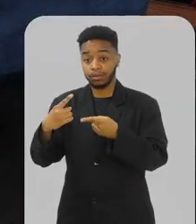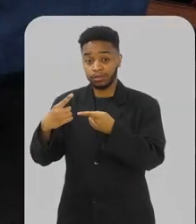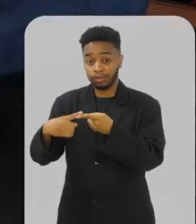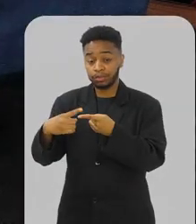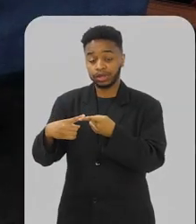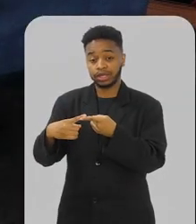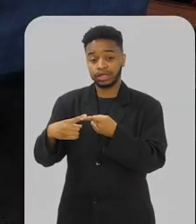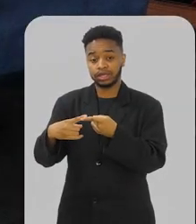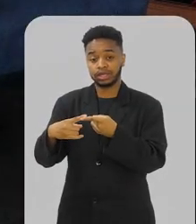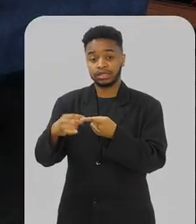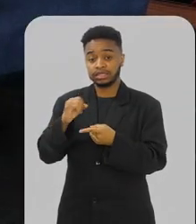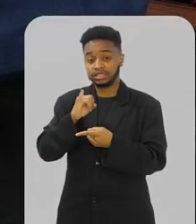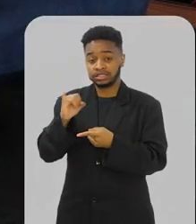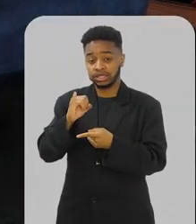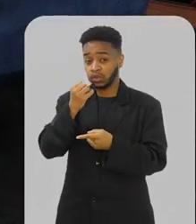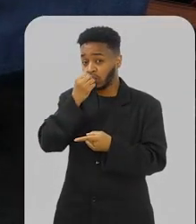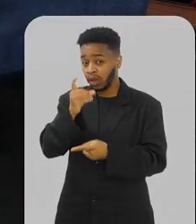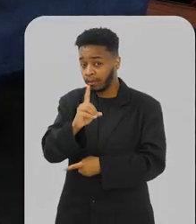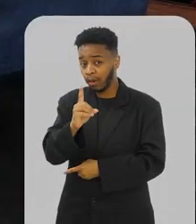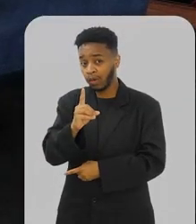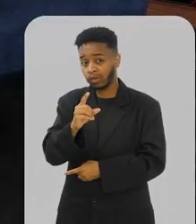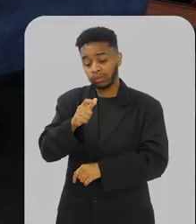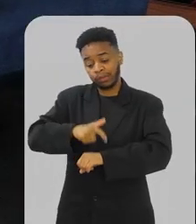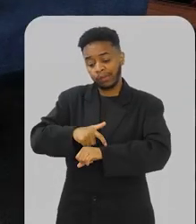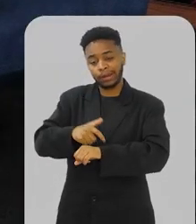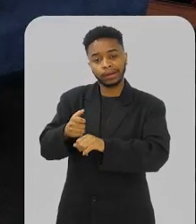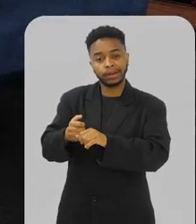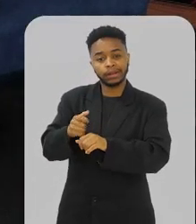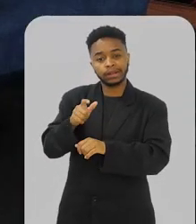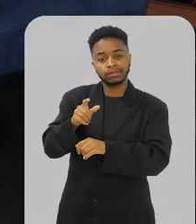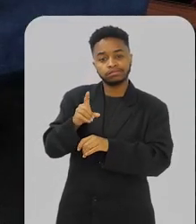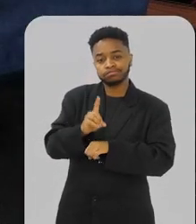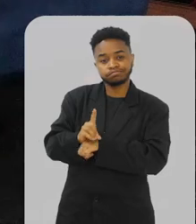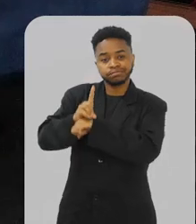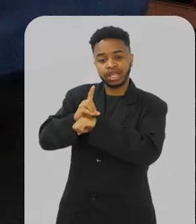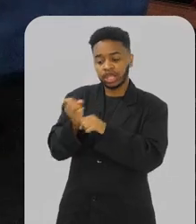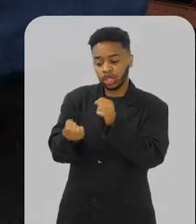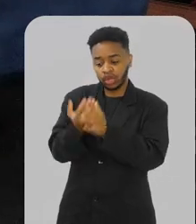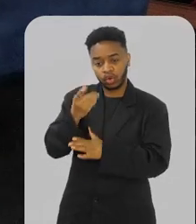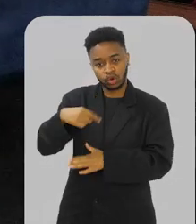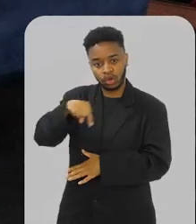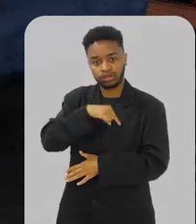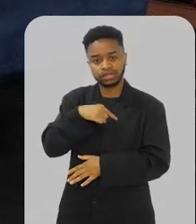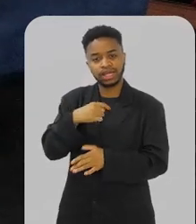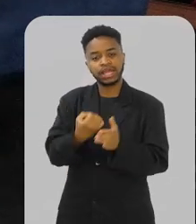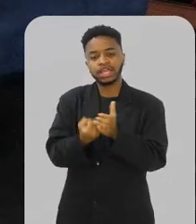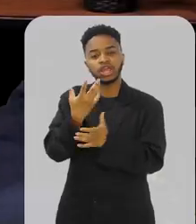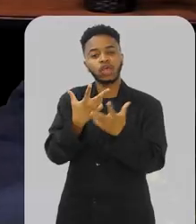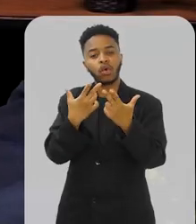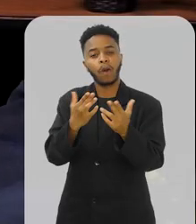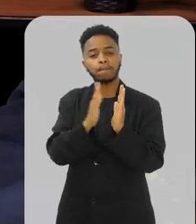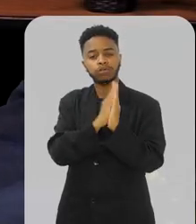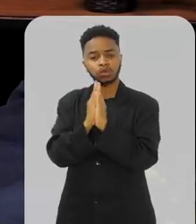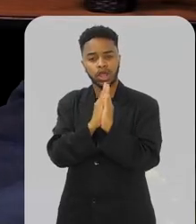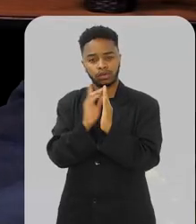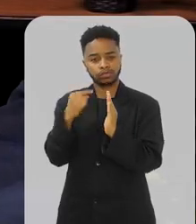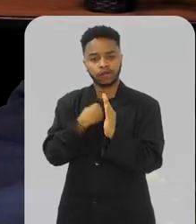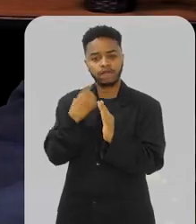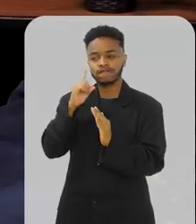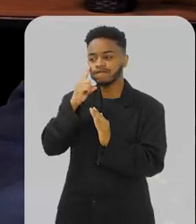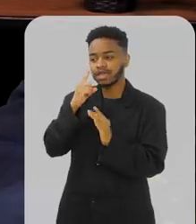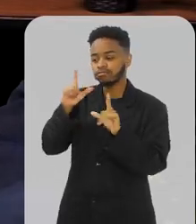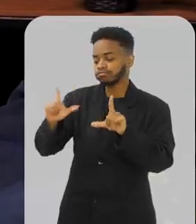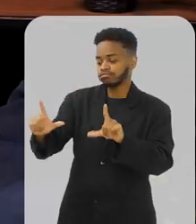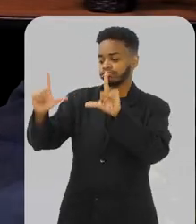Senão, o sagrado, quando criou a gente, criaria todo mundo, bonequinhos, aqueles bonequinhos que a gente vê em